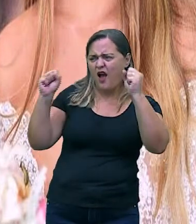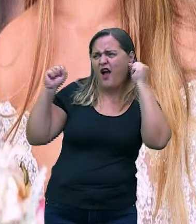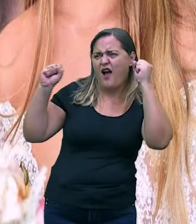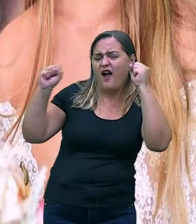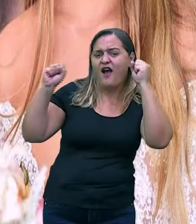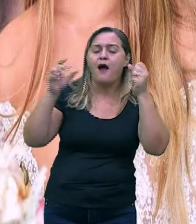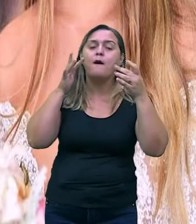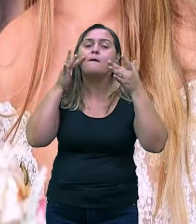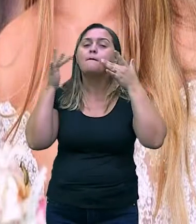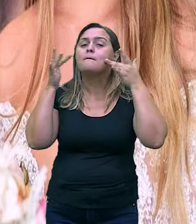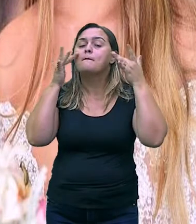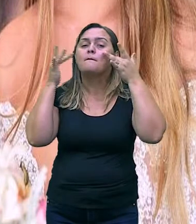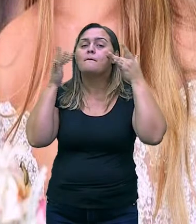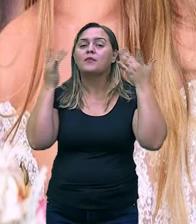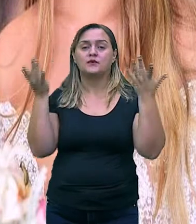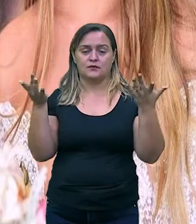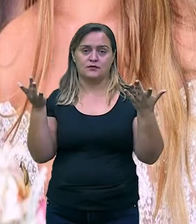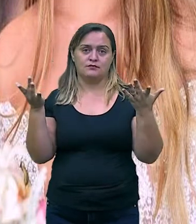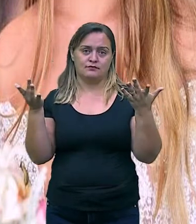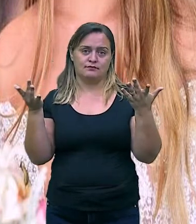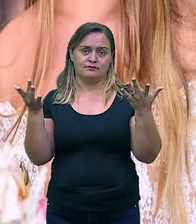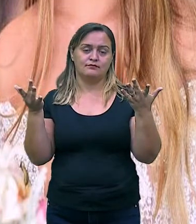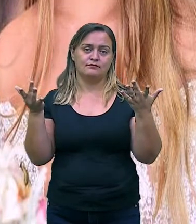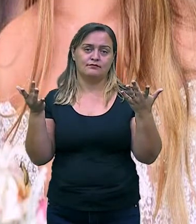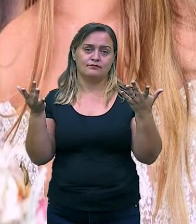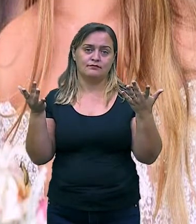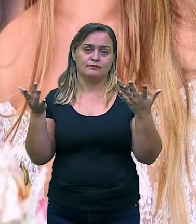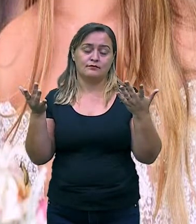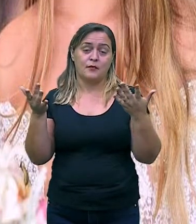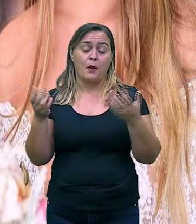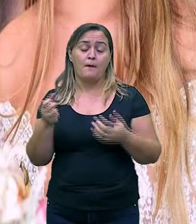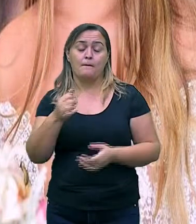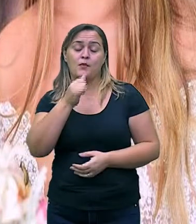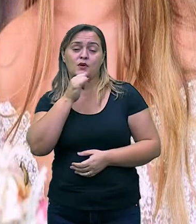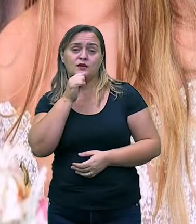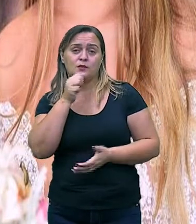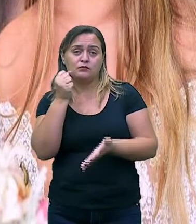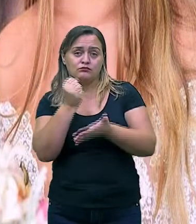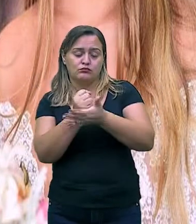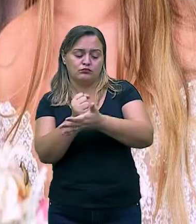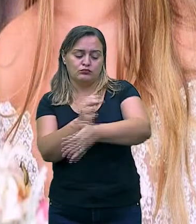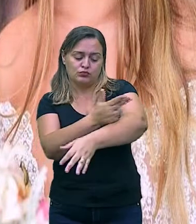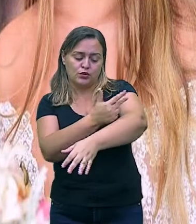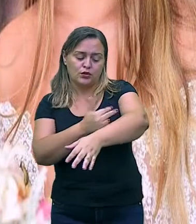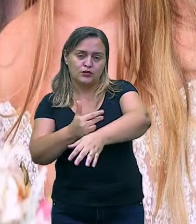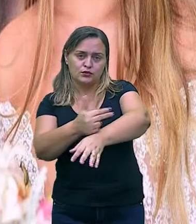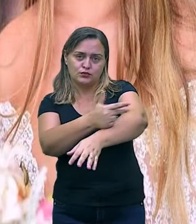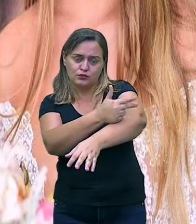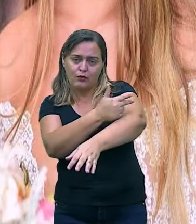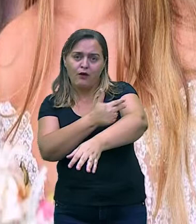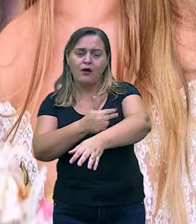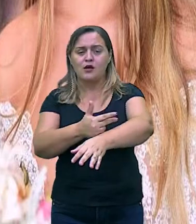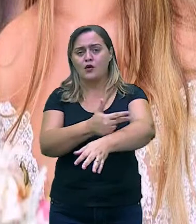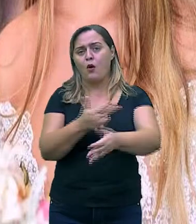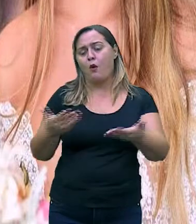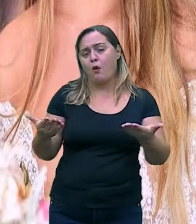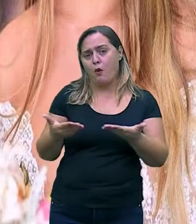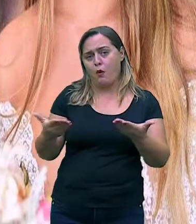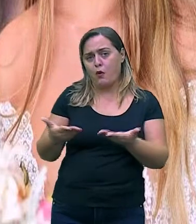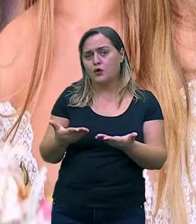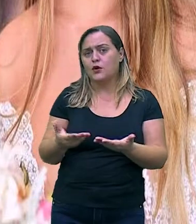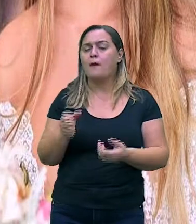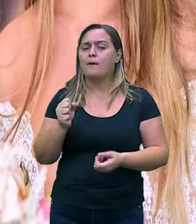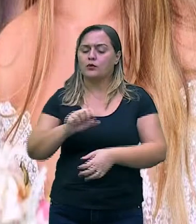tatuagem ela fica marcada para sempre. Hoje não tão para sempre, né? Que hoje nós já